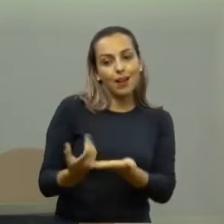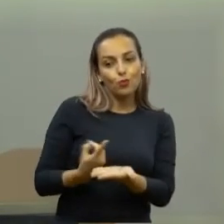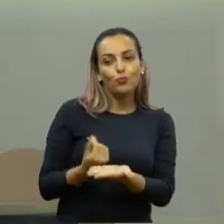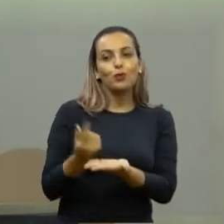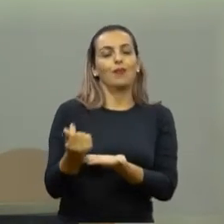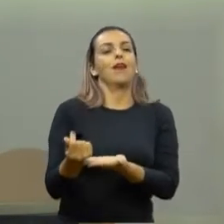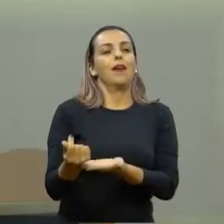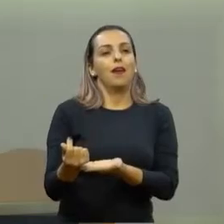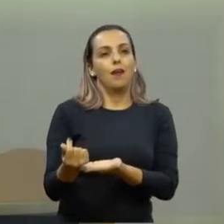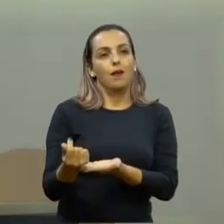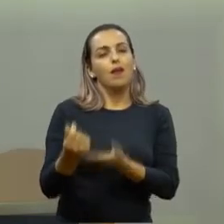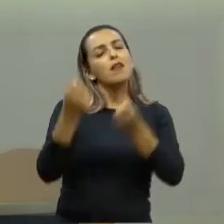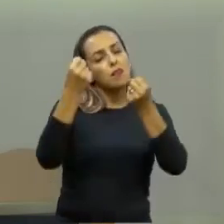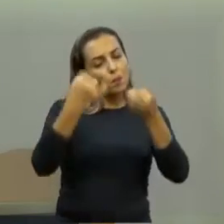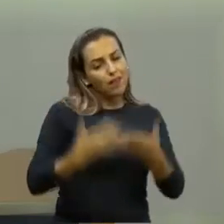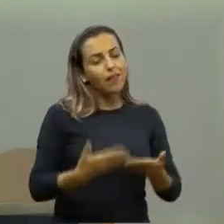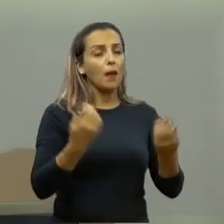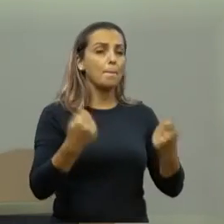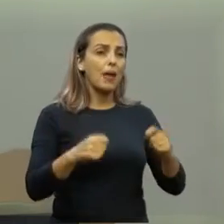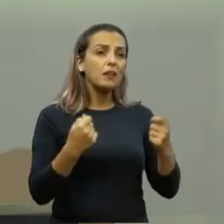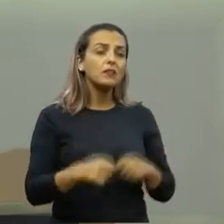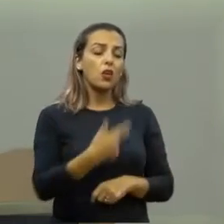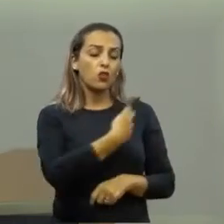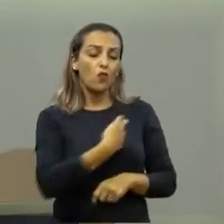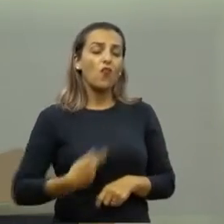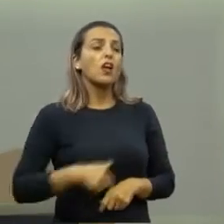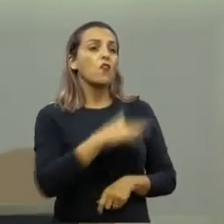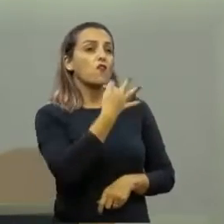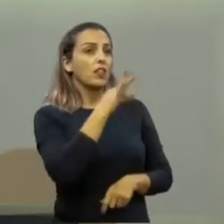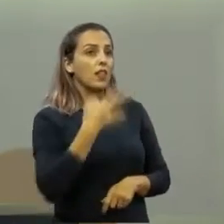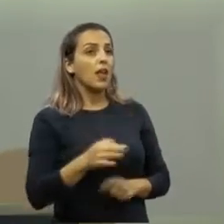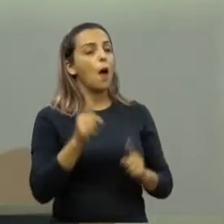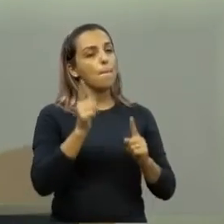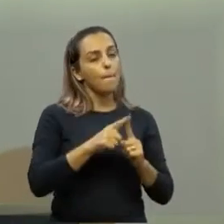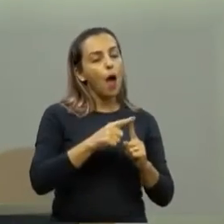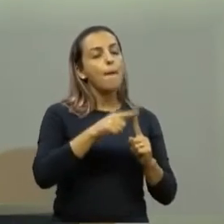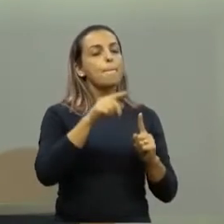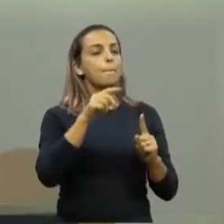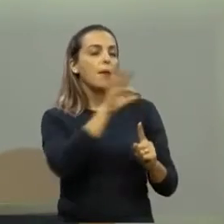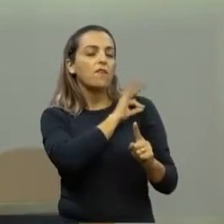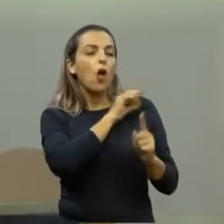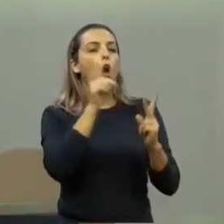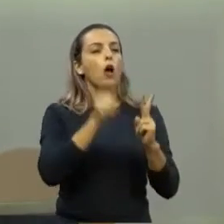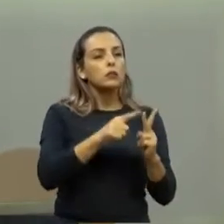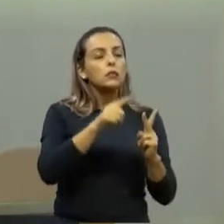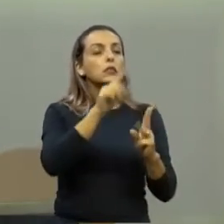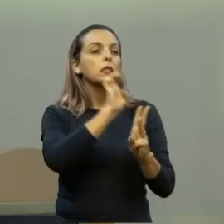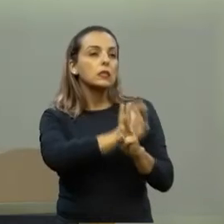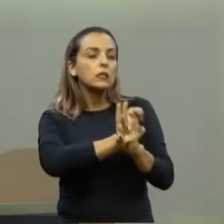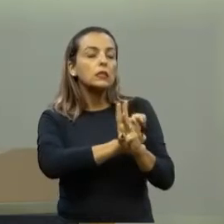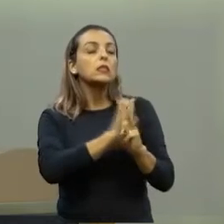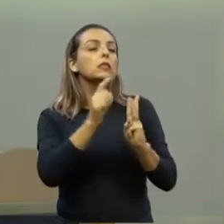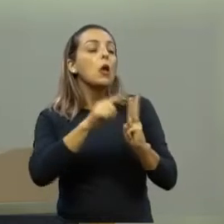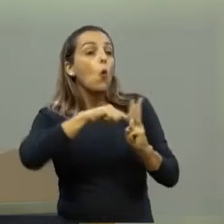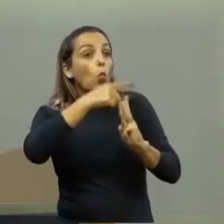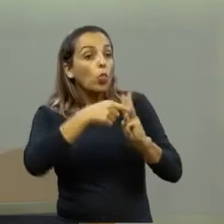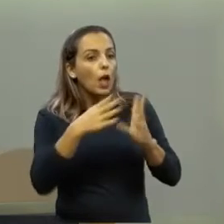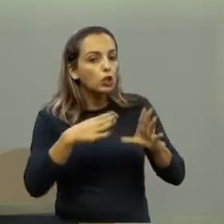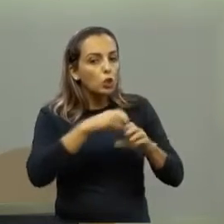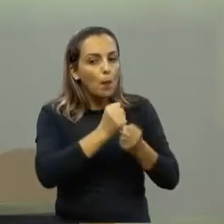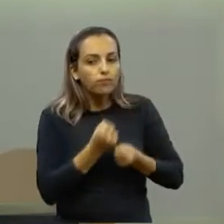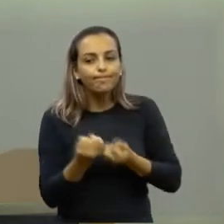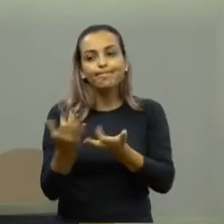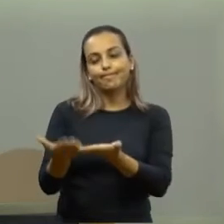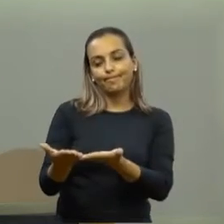Santa Casa e explica direito vai lá e fala Olha o governo federal tá dando tanto prefeitura tanto o governo do estado tanto e ponto final e Jogo